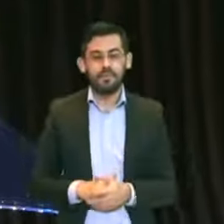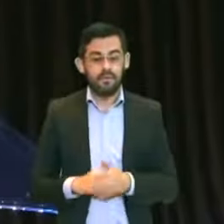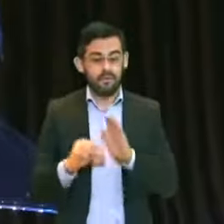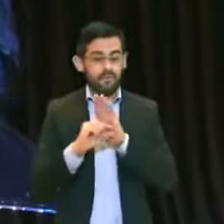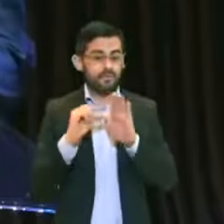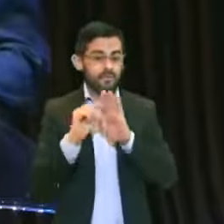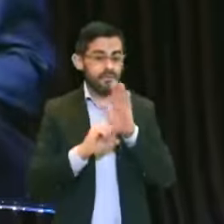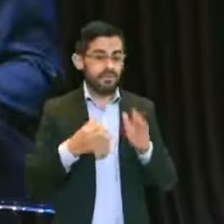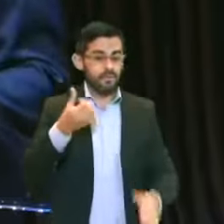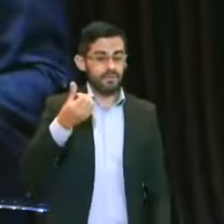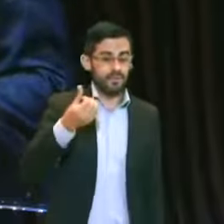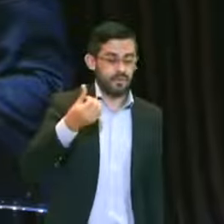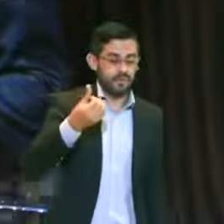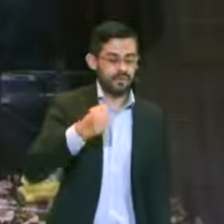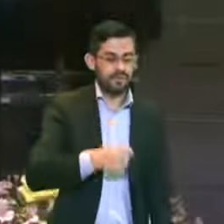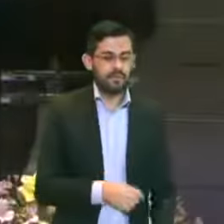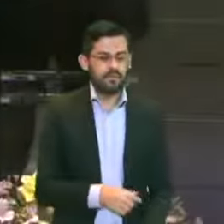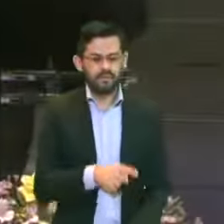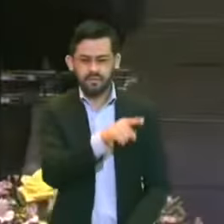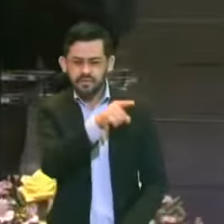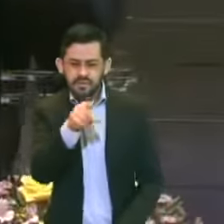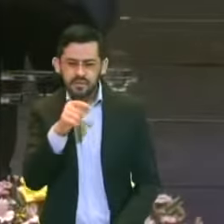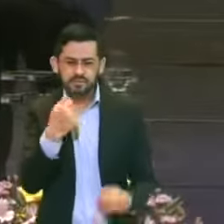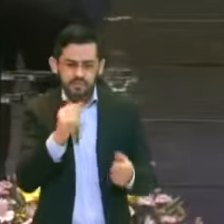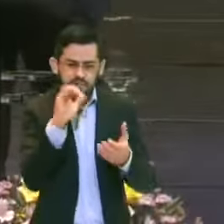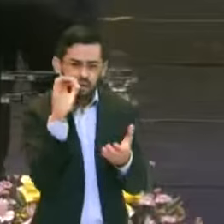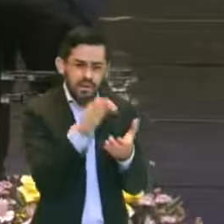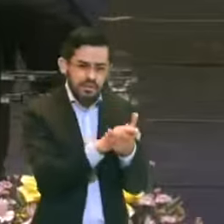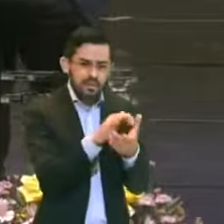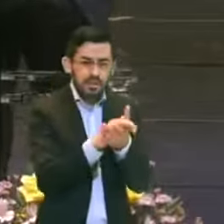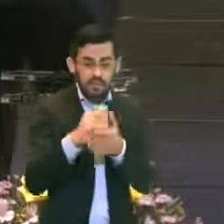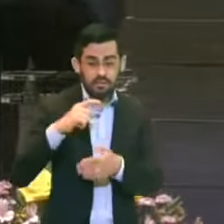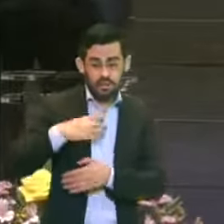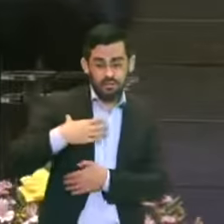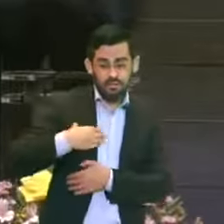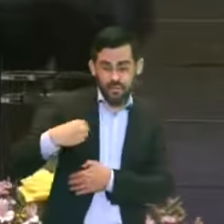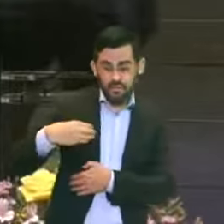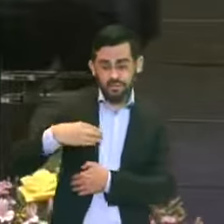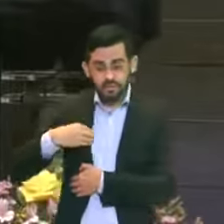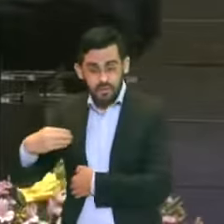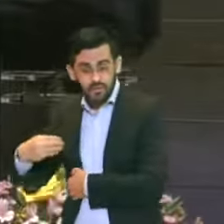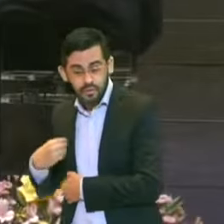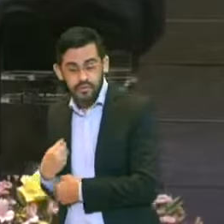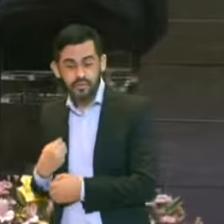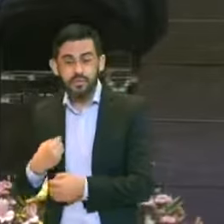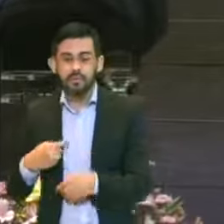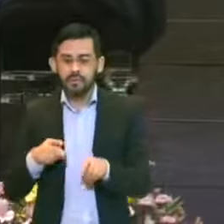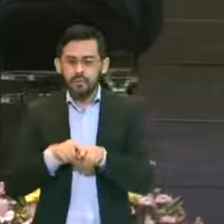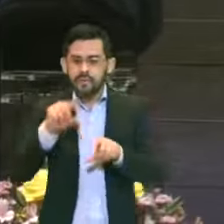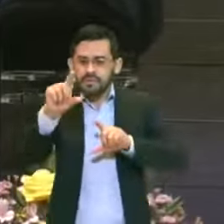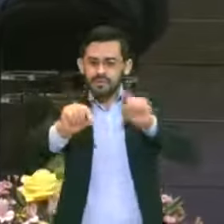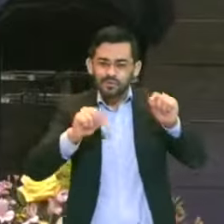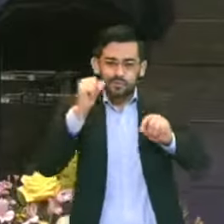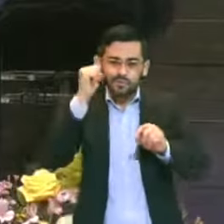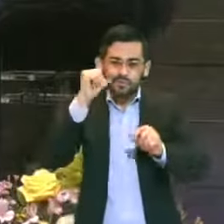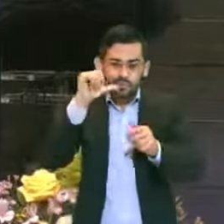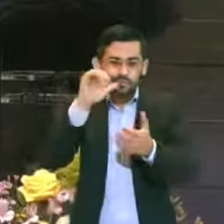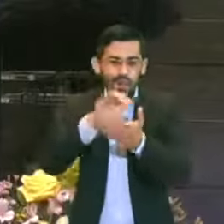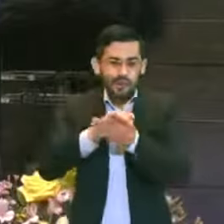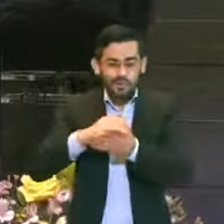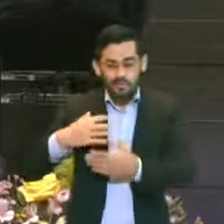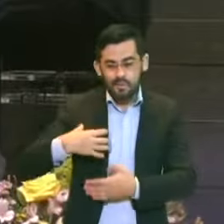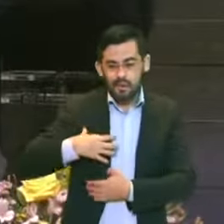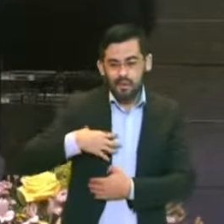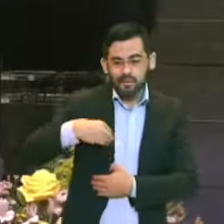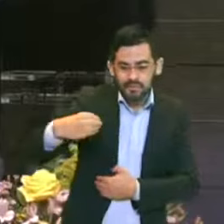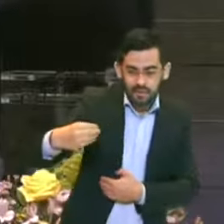Versículo 6. Casem-se e tenham filhos e filhas. Escolham mulheres para casar-se com seus filhos. Deem suas